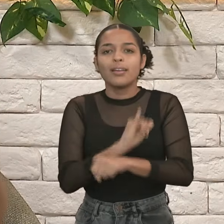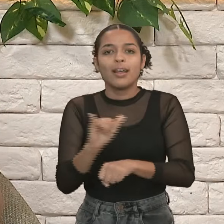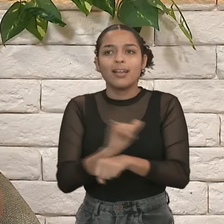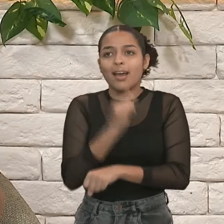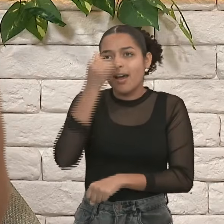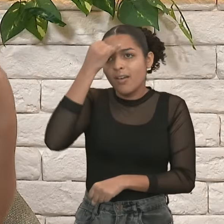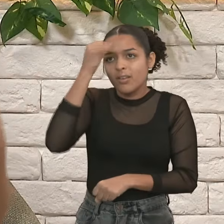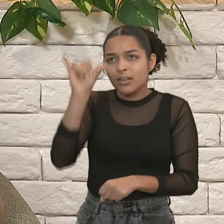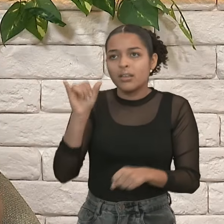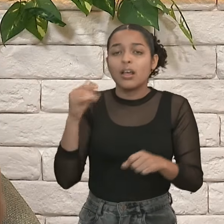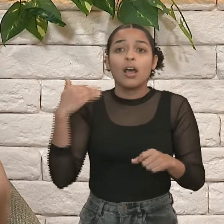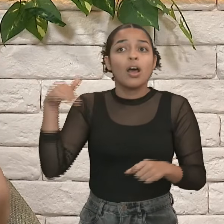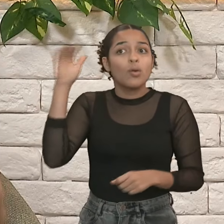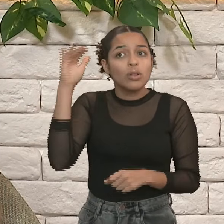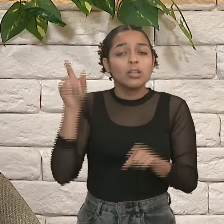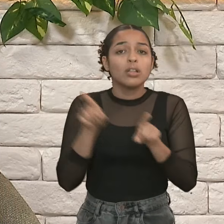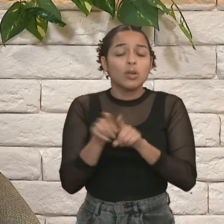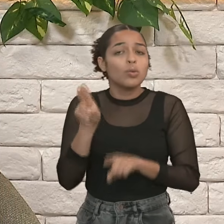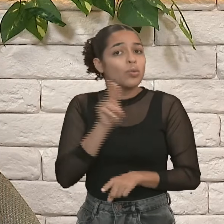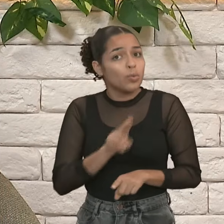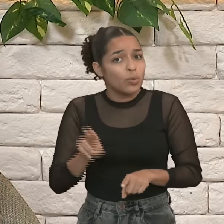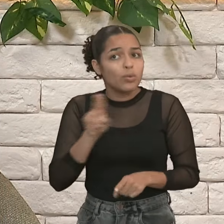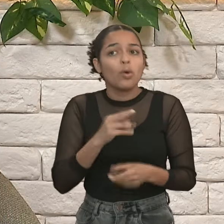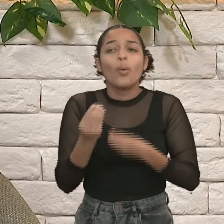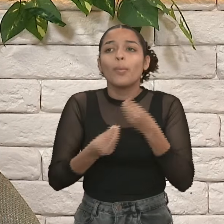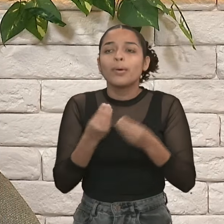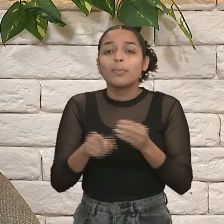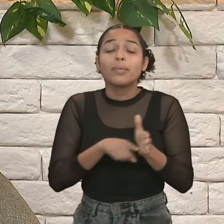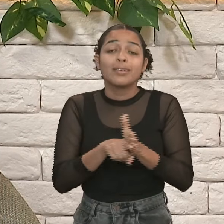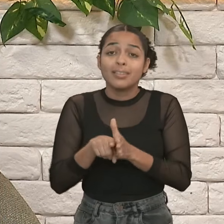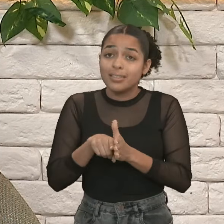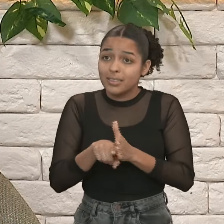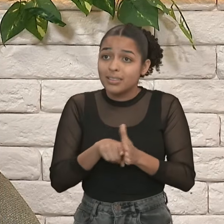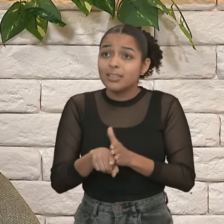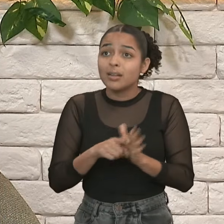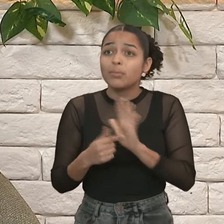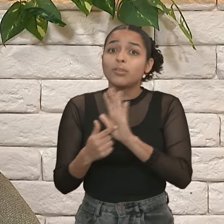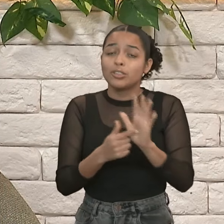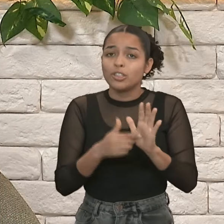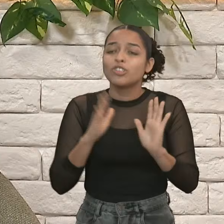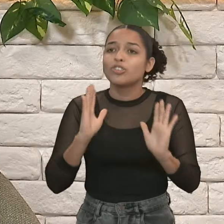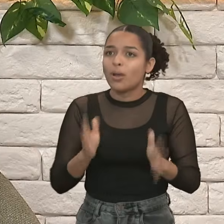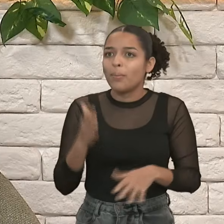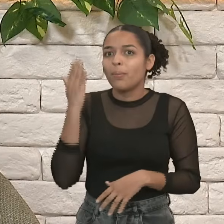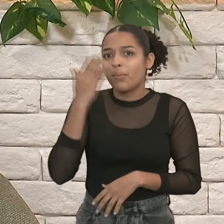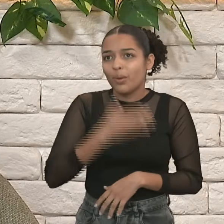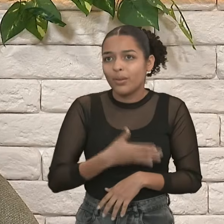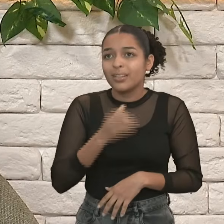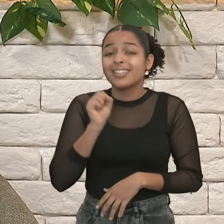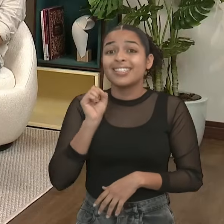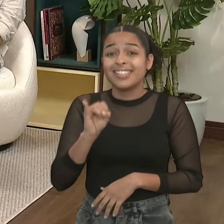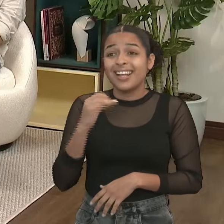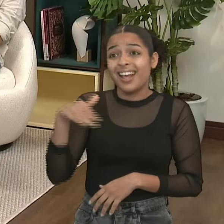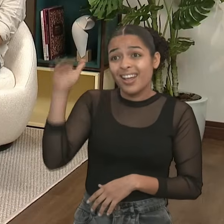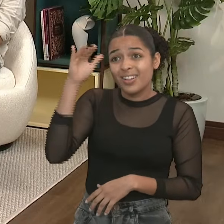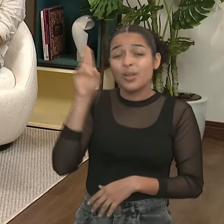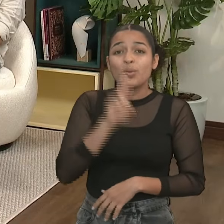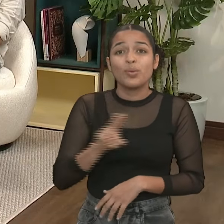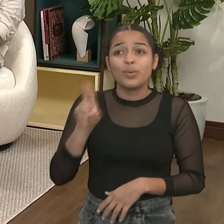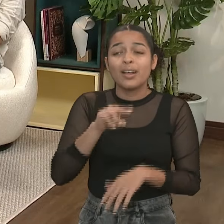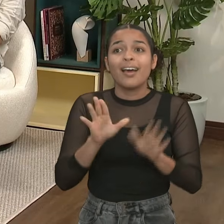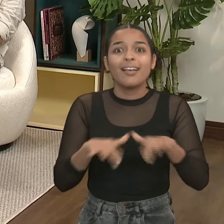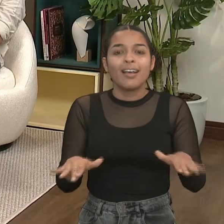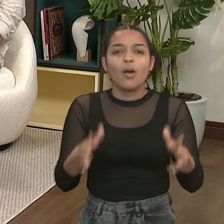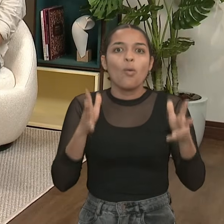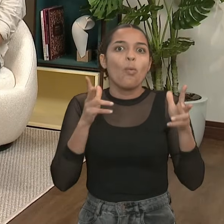pelas pesquisas que é o uso do adulto que mais contribui para o uso da criança. Professora Maíra, mas assim, estamos falando de quais